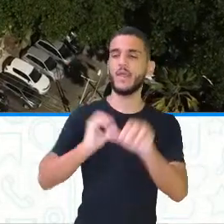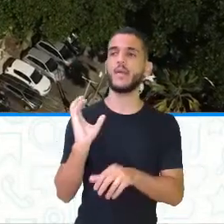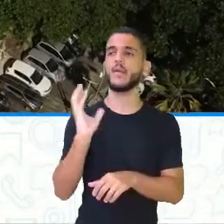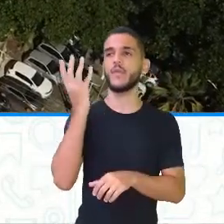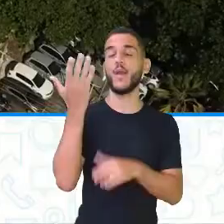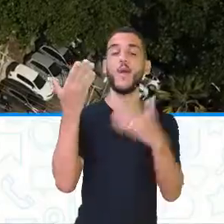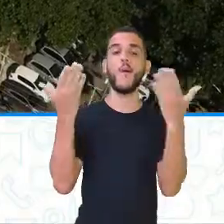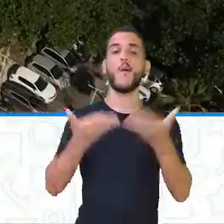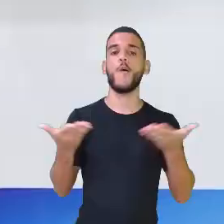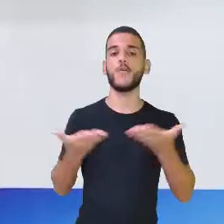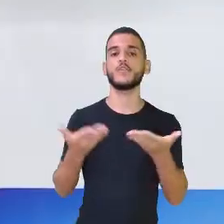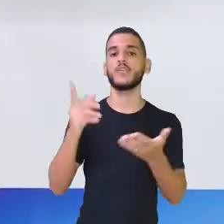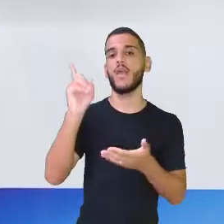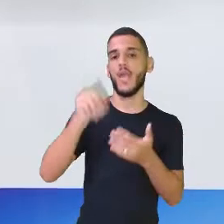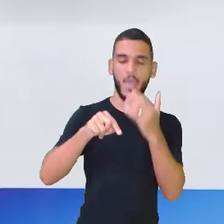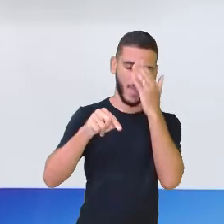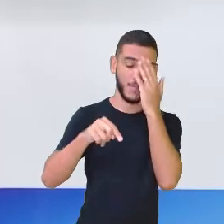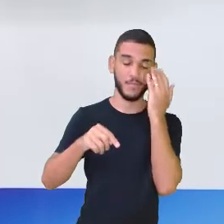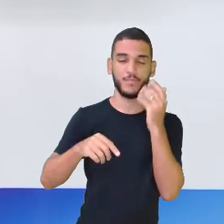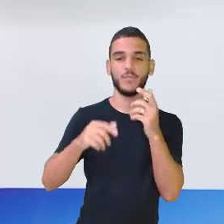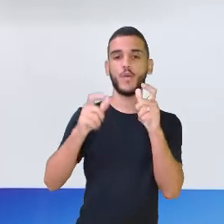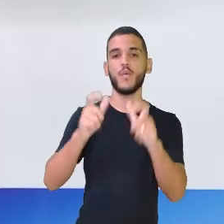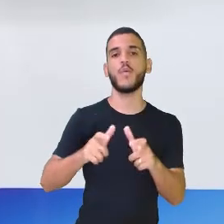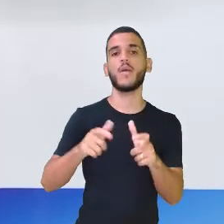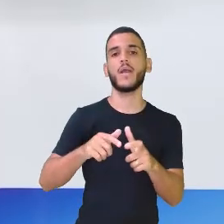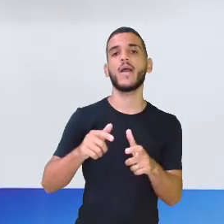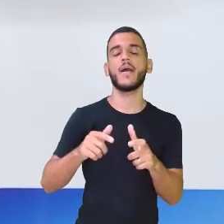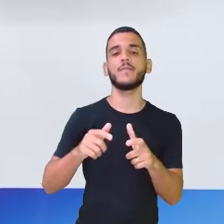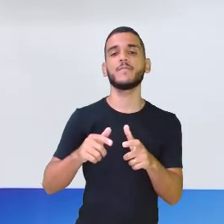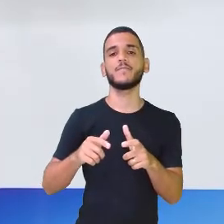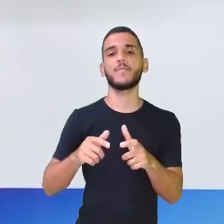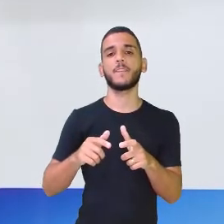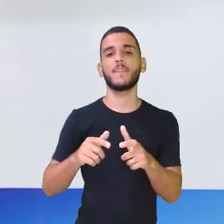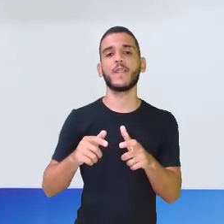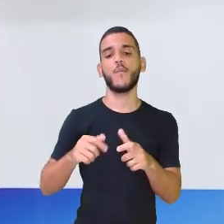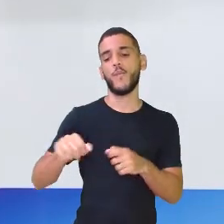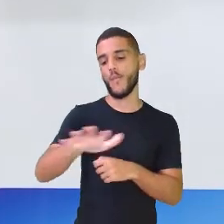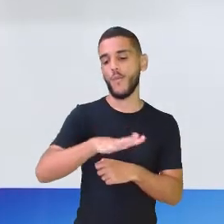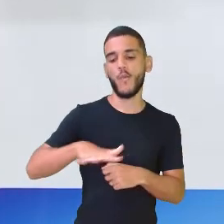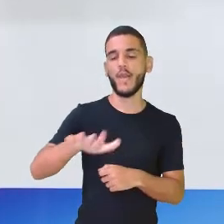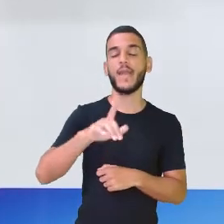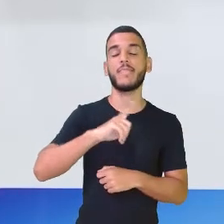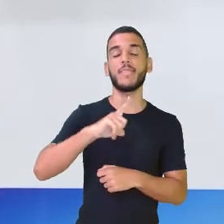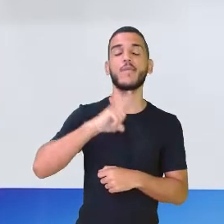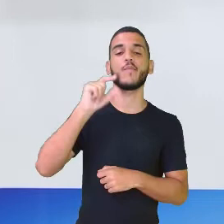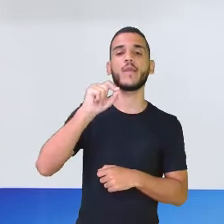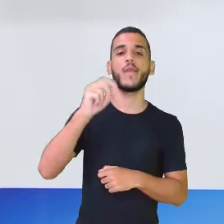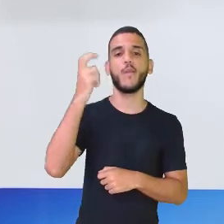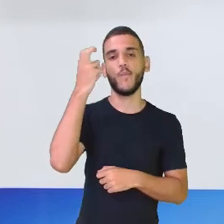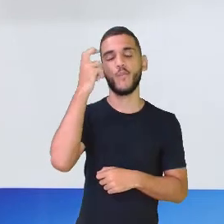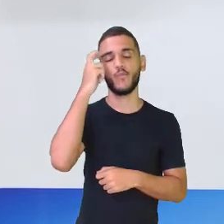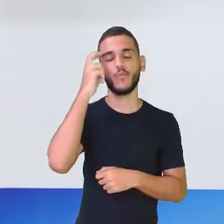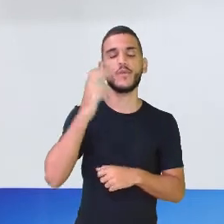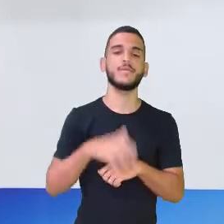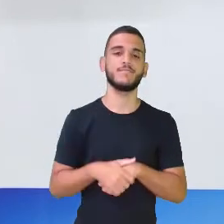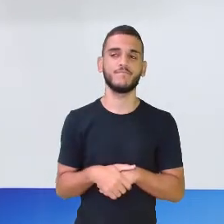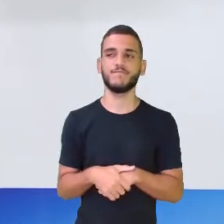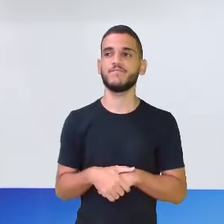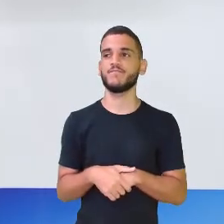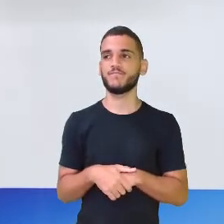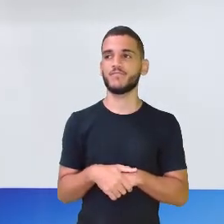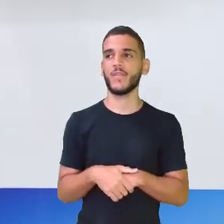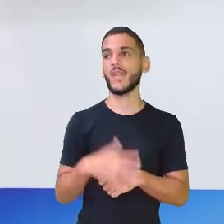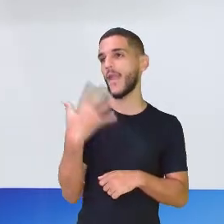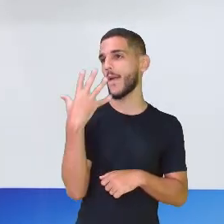Torre Malakoff, ela virou um espaço cultural no ano de 2000 para atender também uma necessidade da nossa cidade.